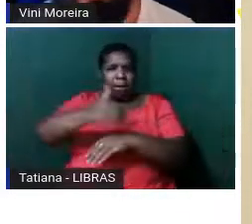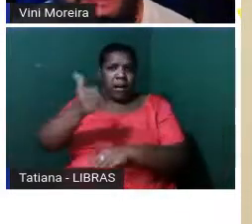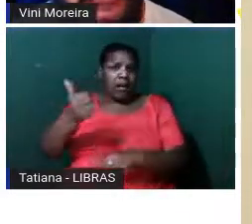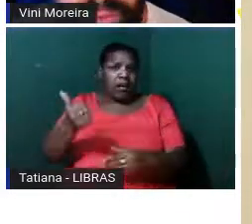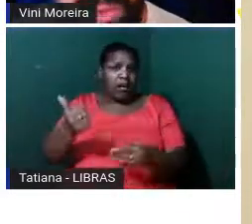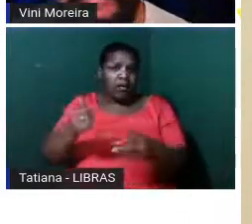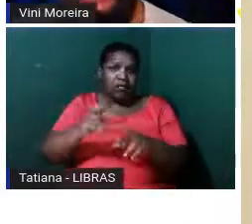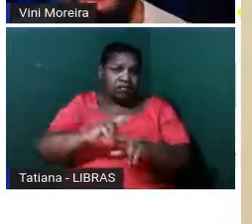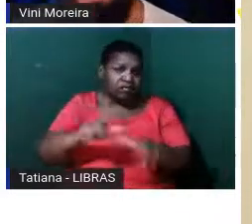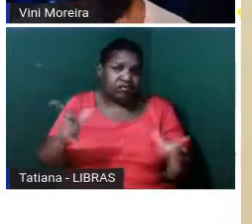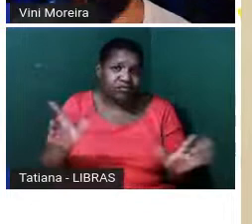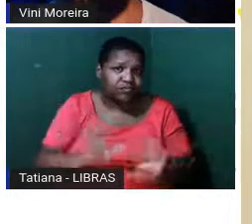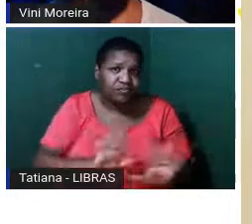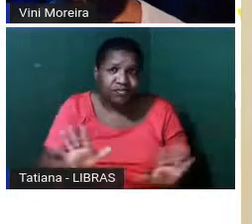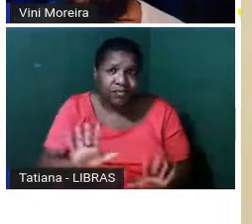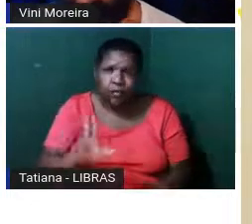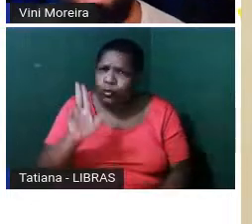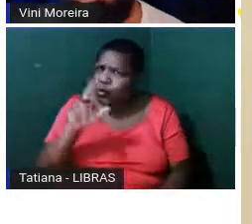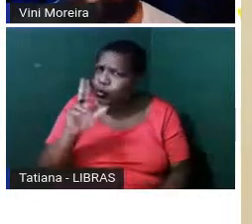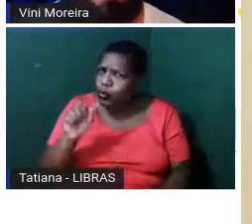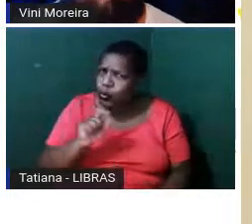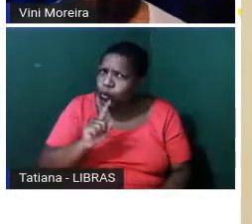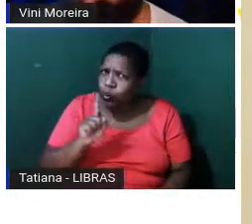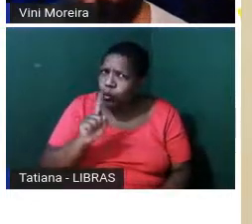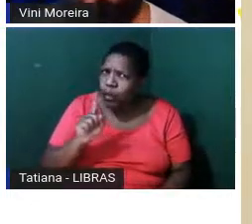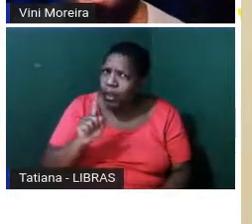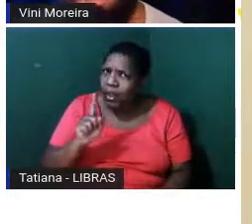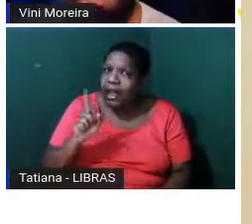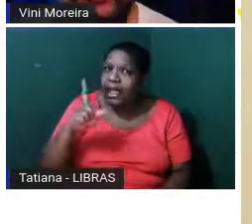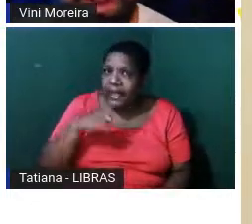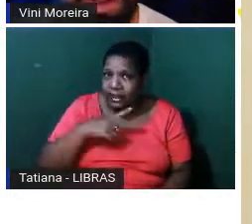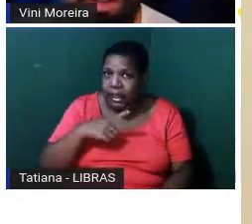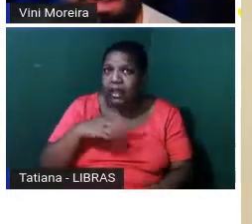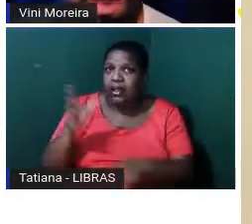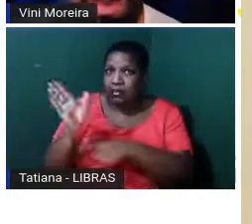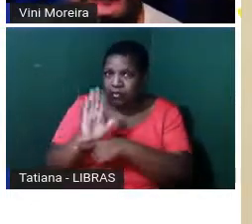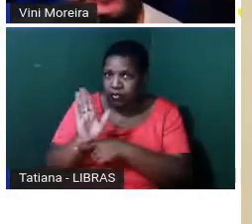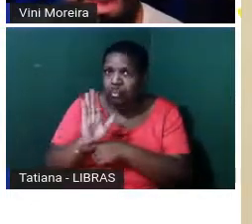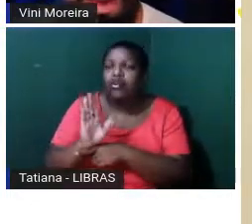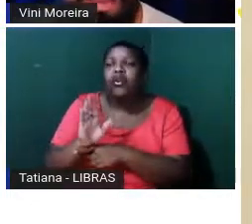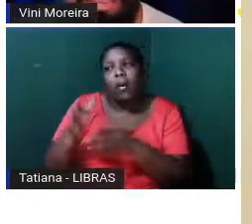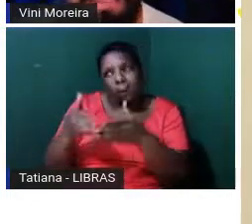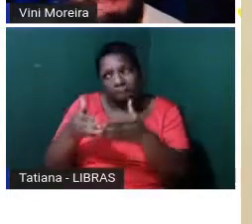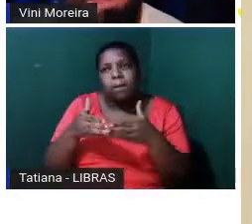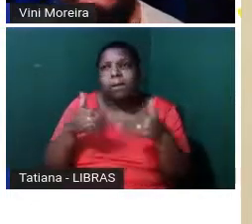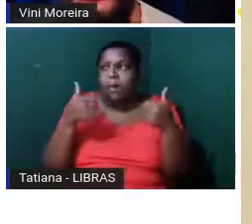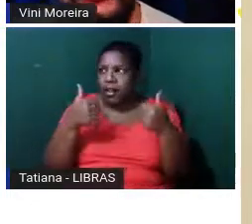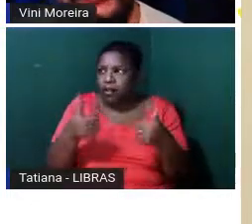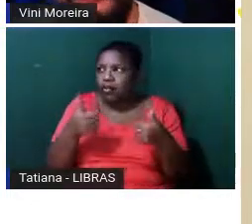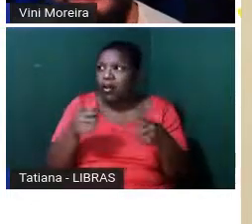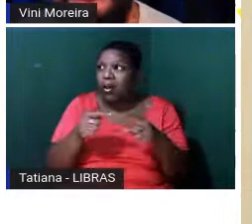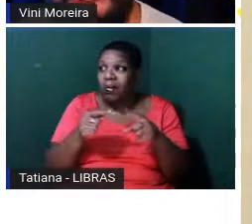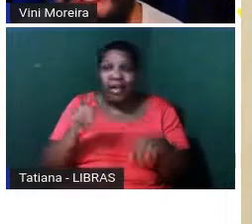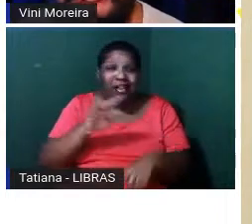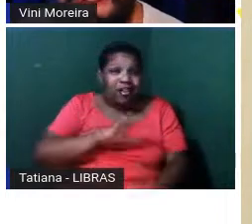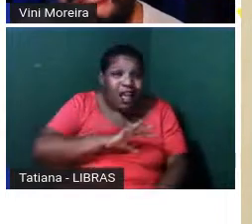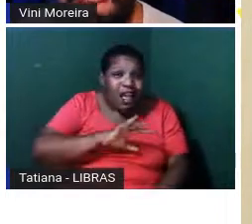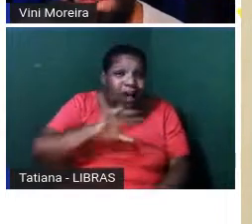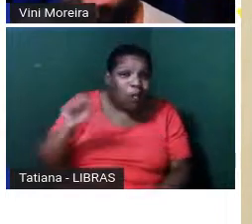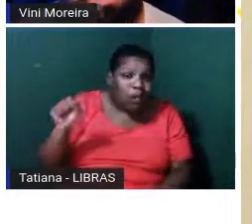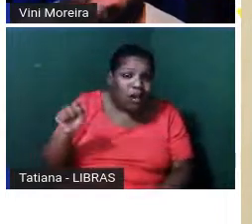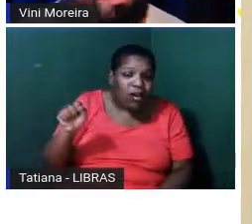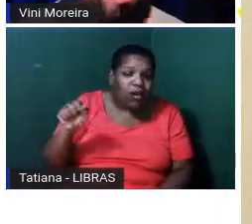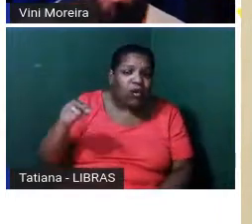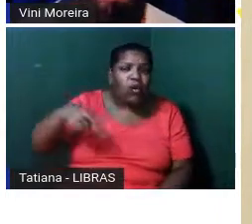mas não é não nunca foi isso nunca serás tem um vídeo que pede isso mas a maioria dos